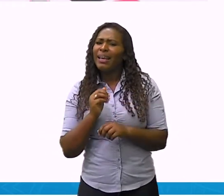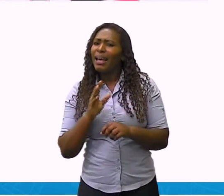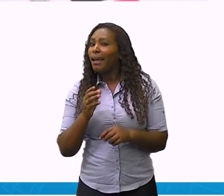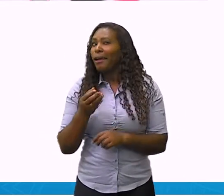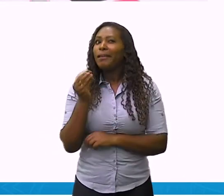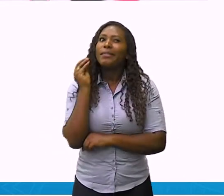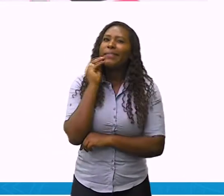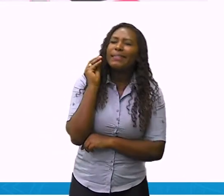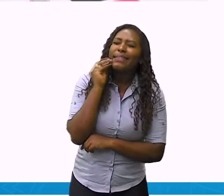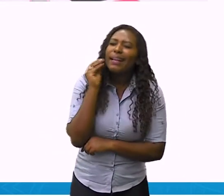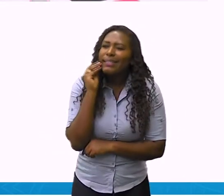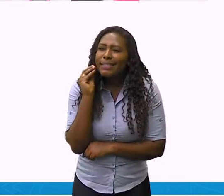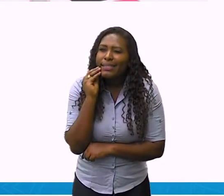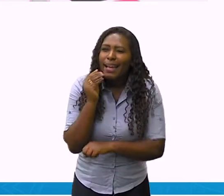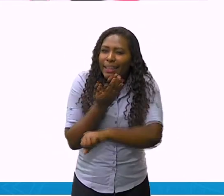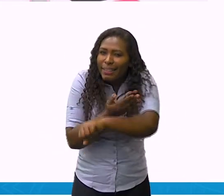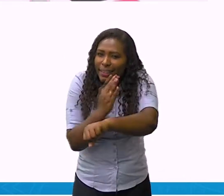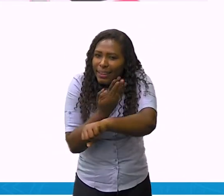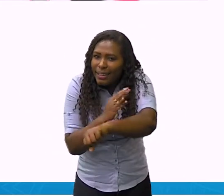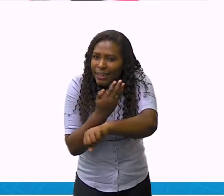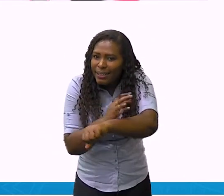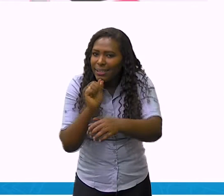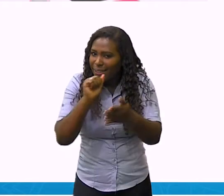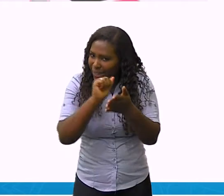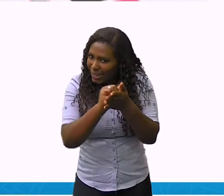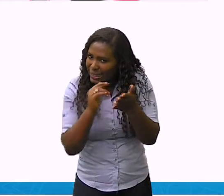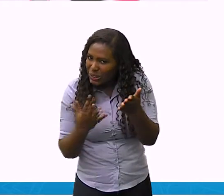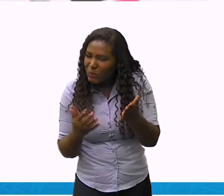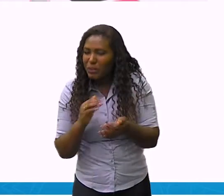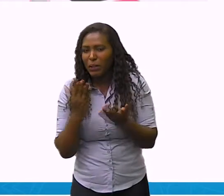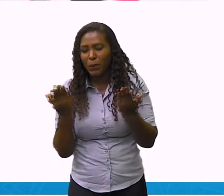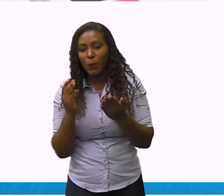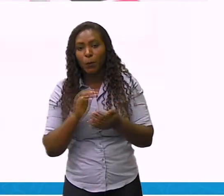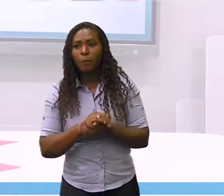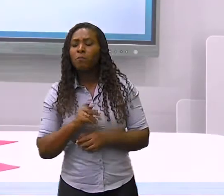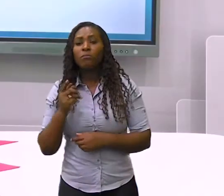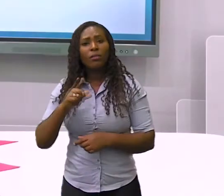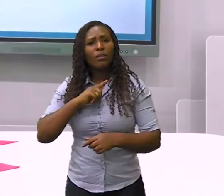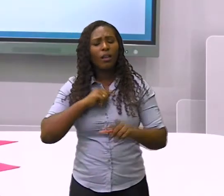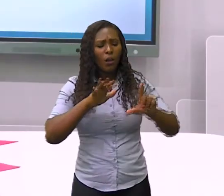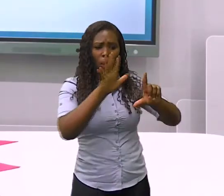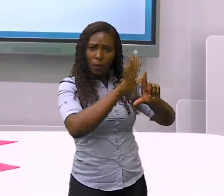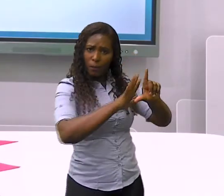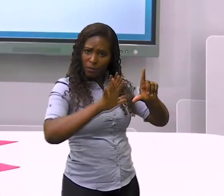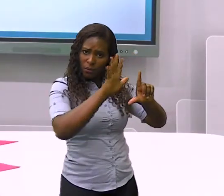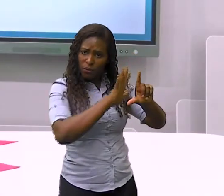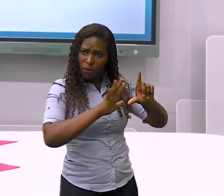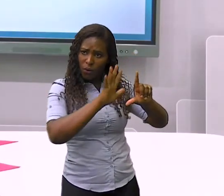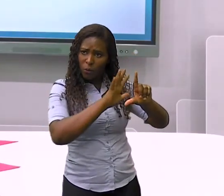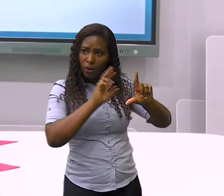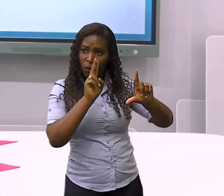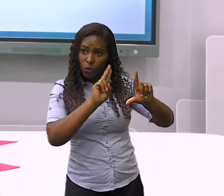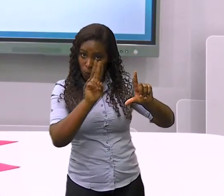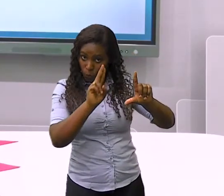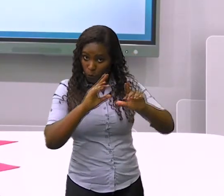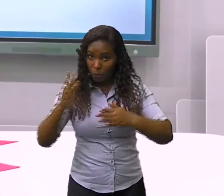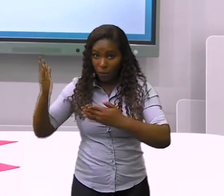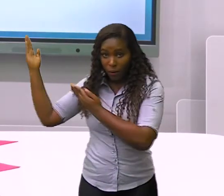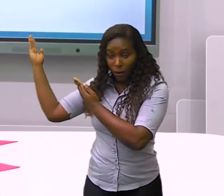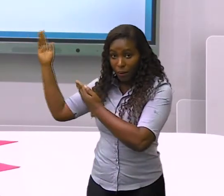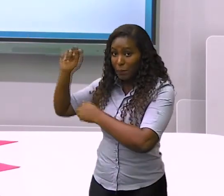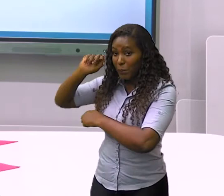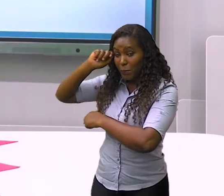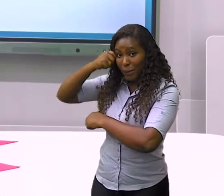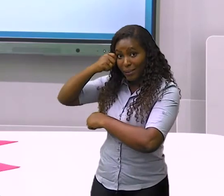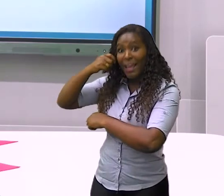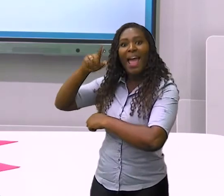nossos conhecimentos. A Khan Academy é uma plataforma de ensino que ela é parceira da SMED-GV. E